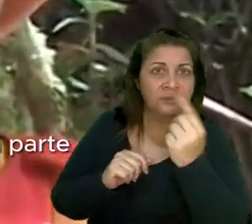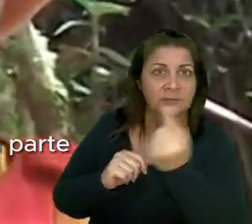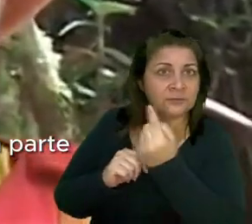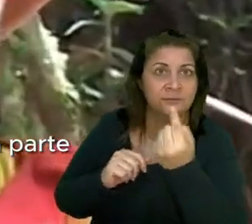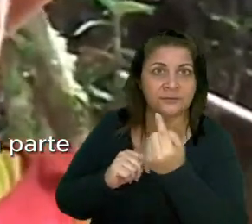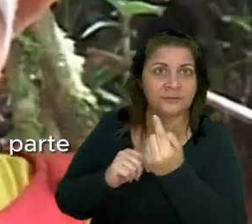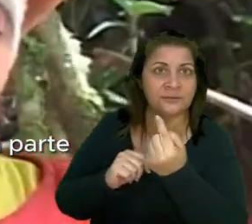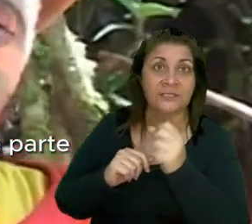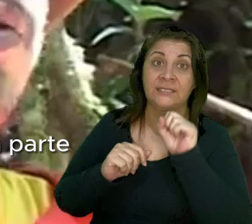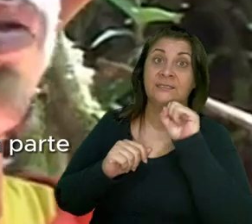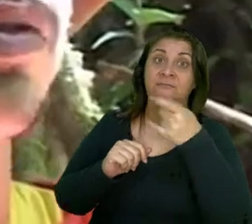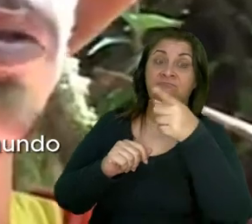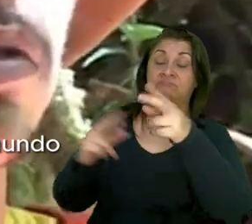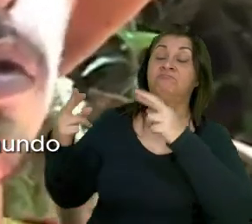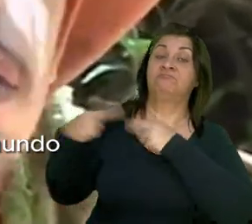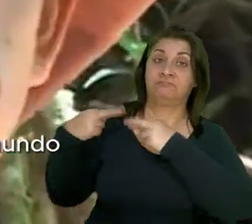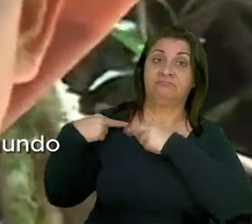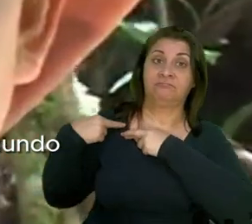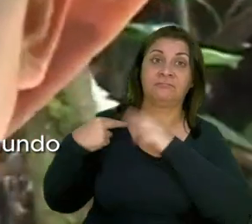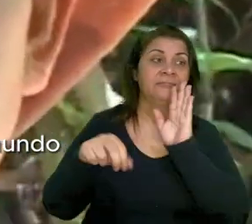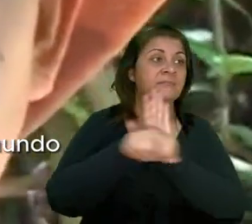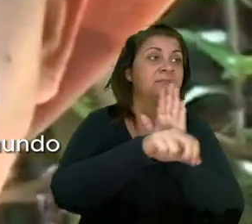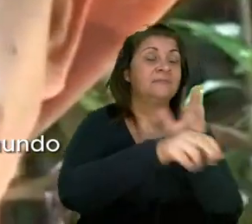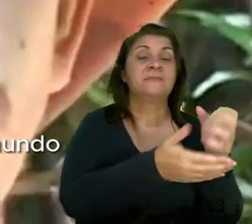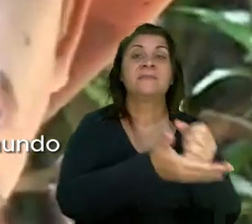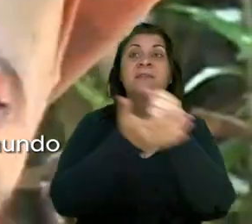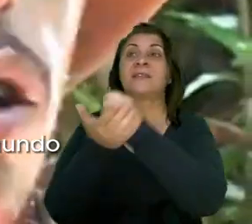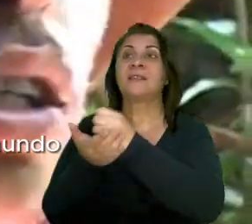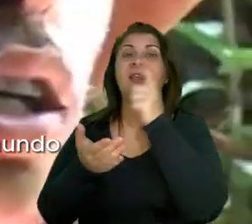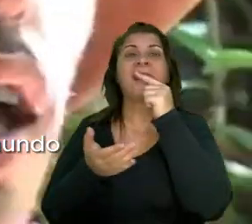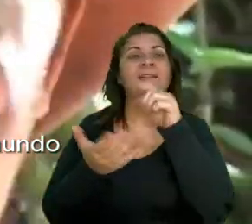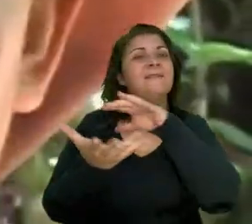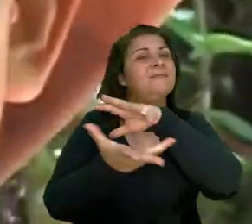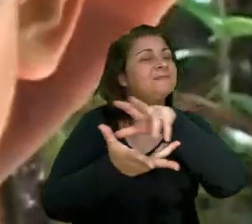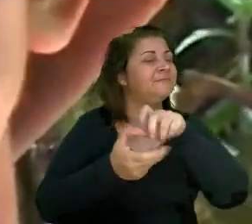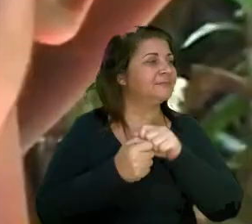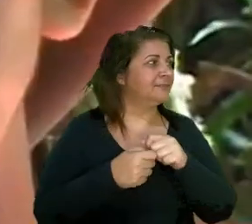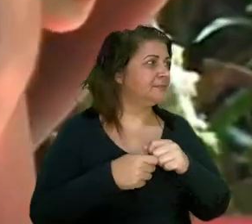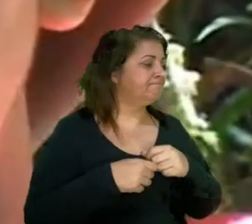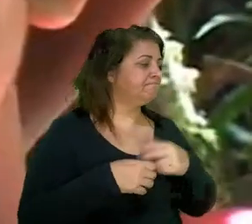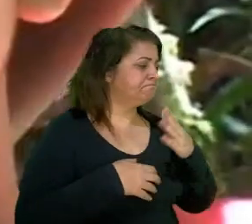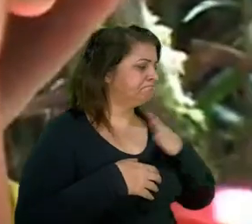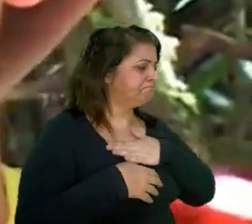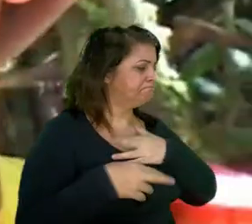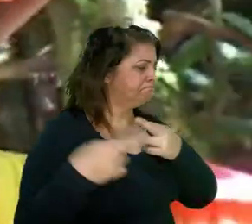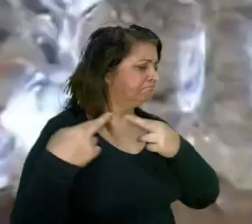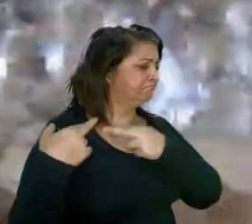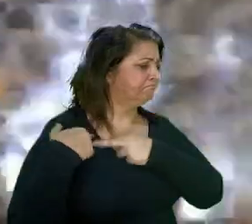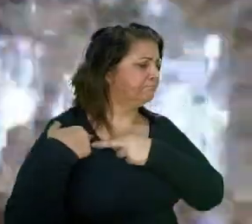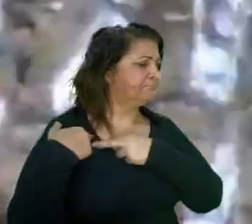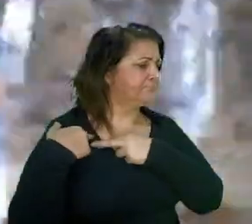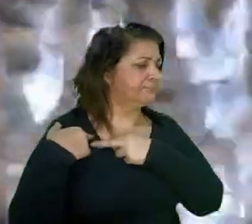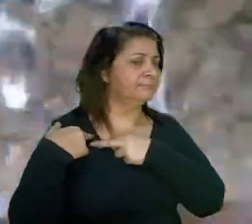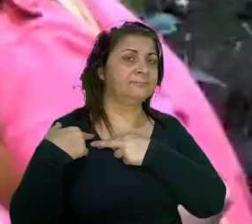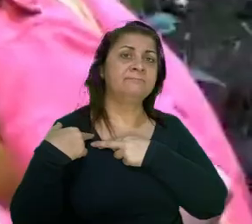sozinho. Fazendo a sua parte, você ajuda a salvar as águas e o mundo. A minha parte.